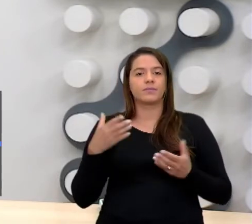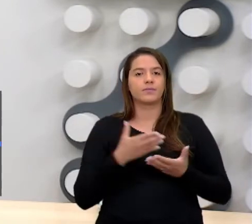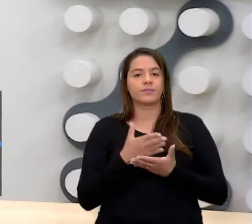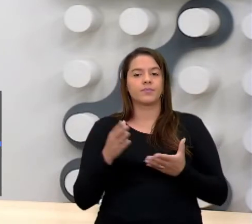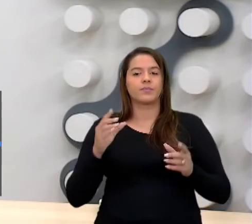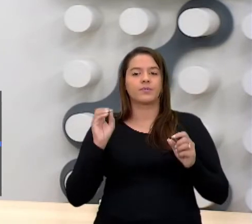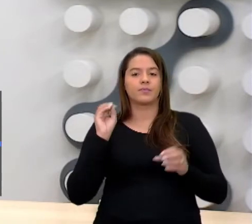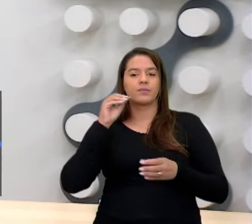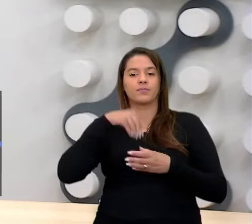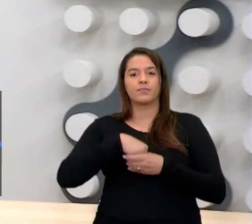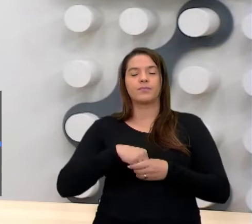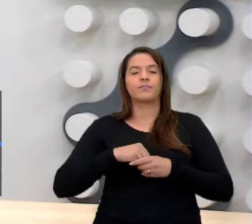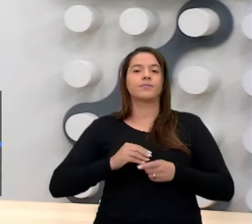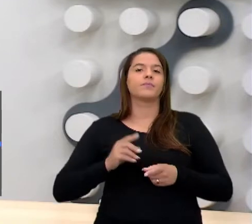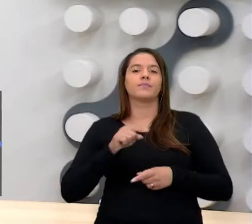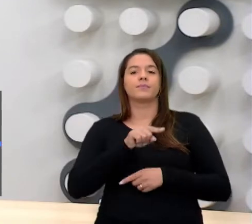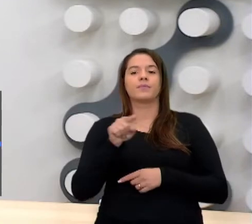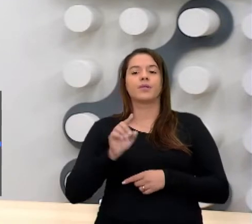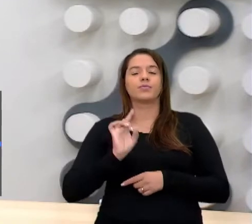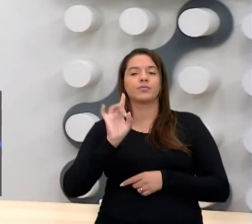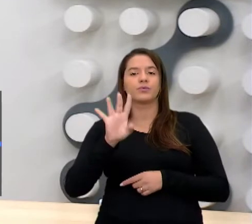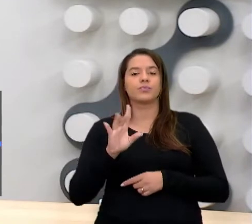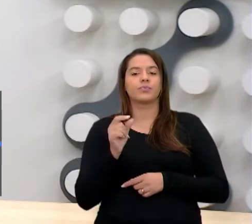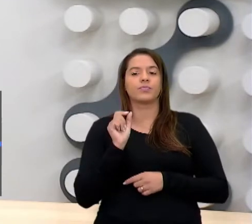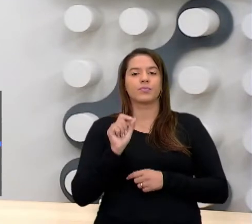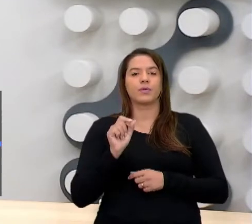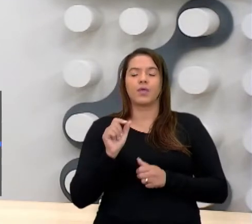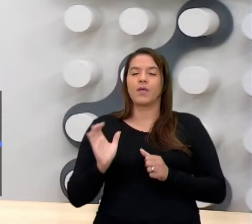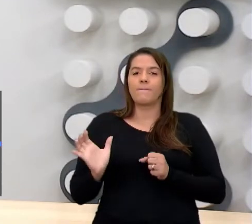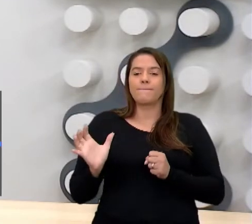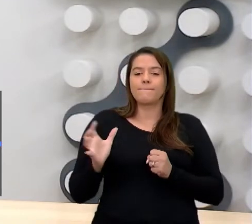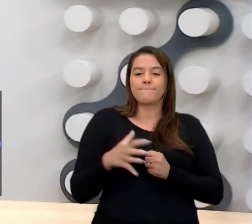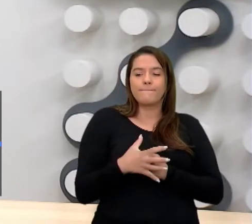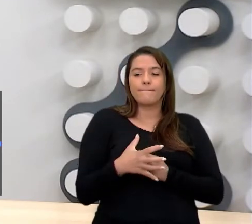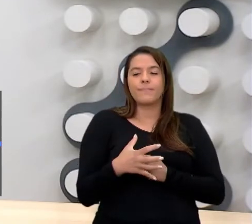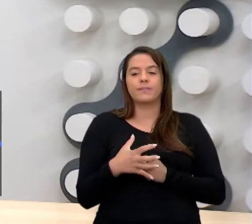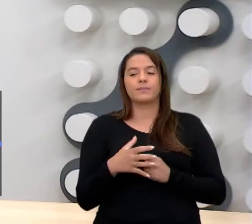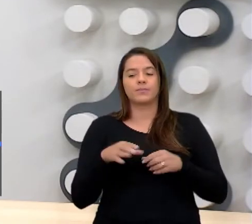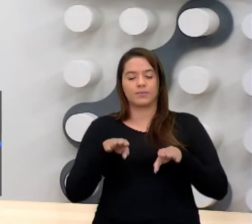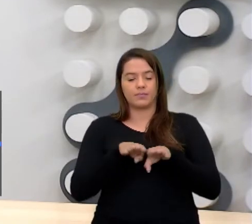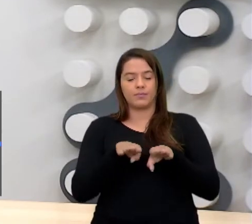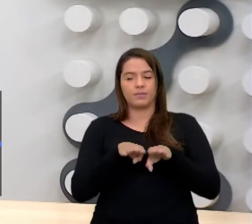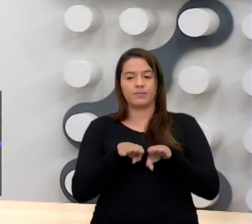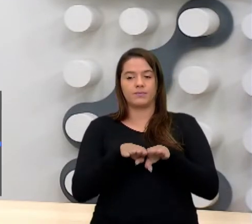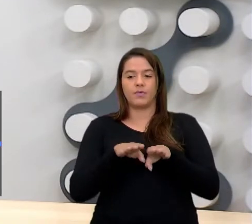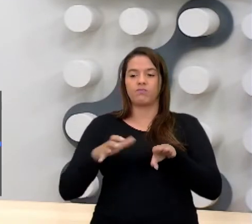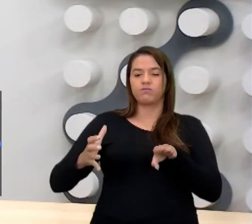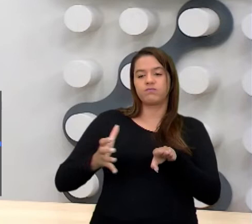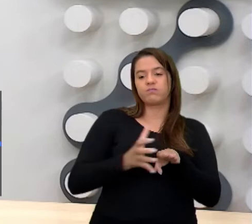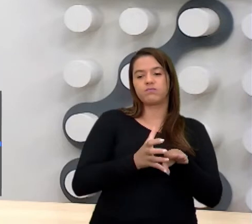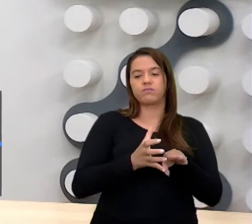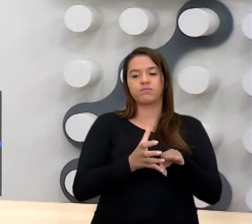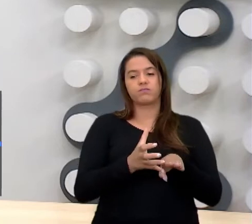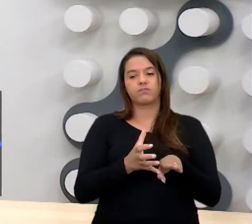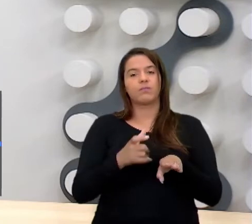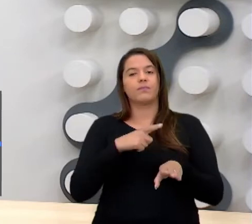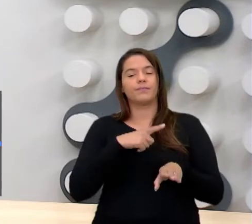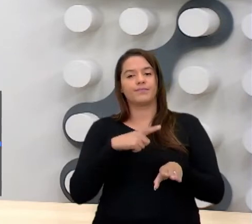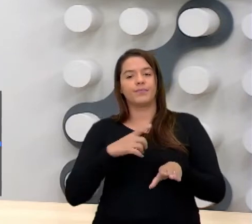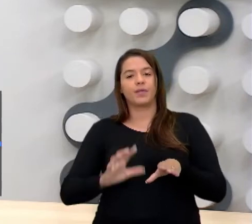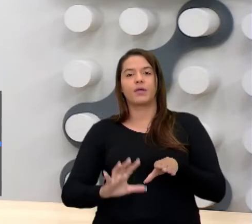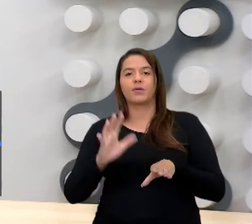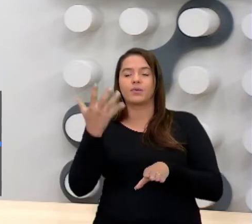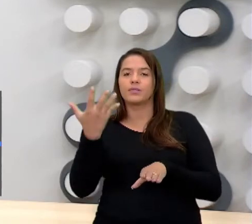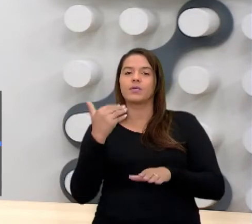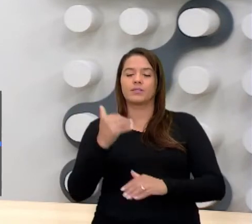de verticalização, ele nada mais é do que uma pressão que a placa tectônica ela sofre. Então, logicamente, sofrendo